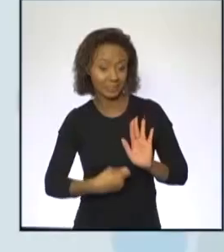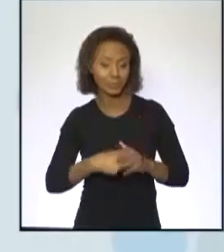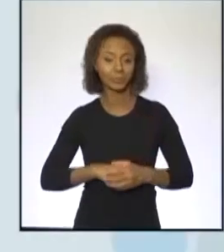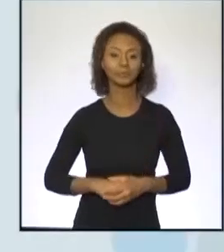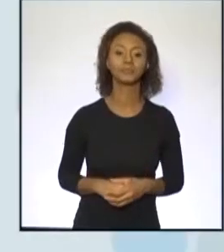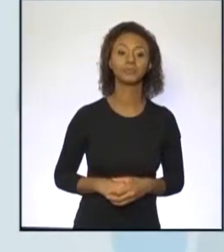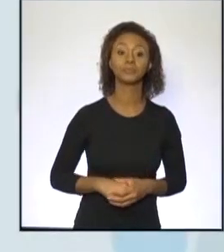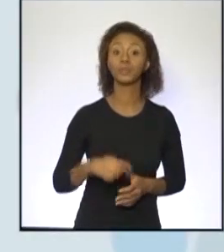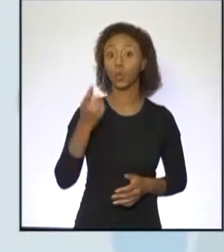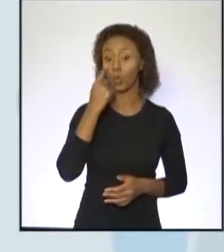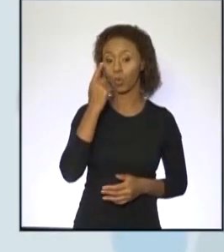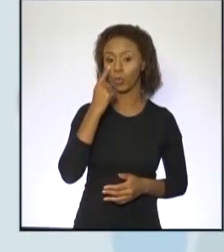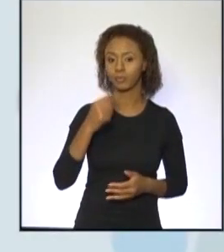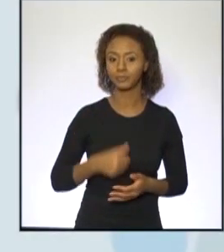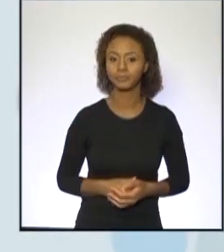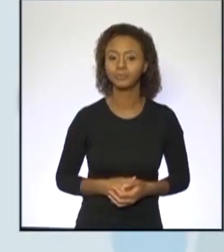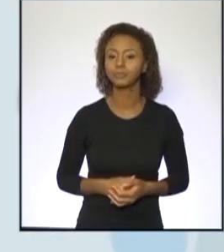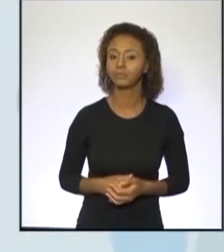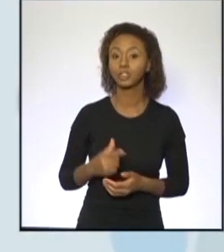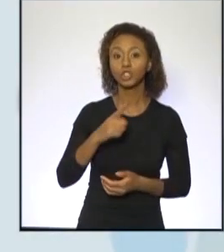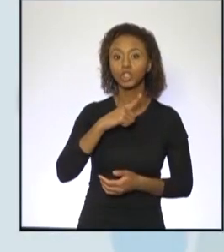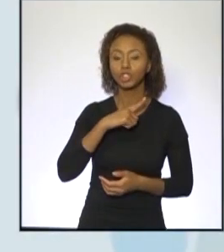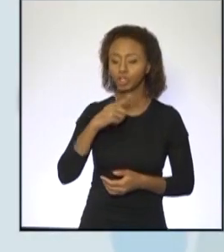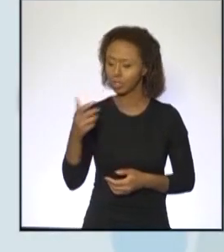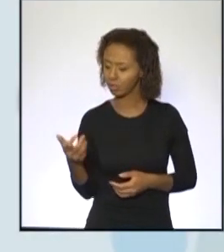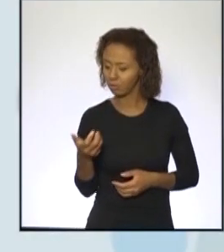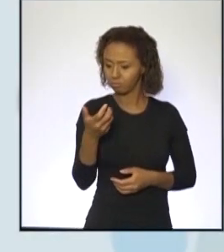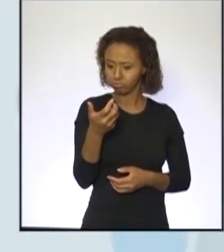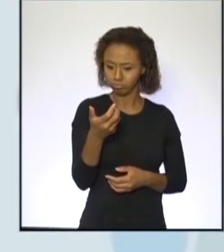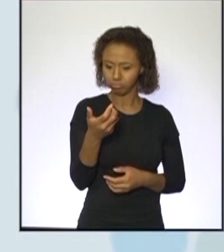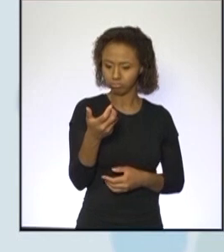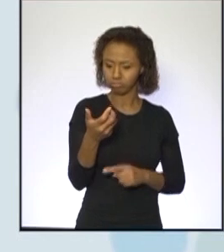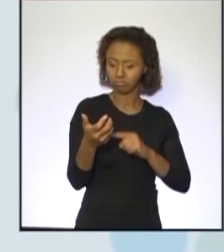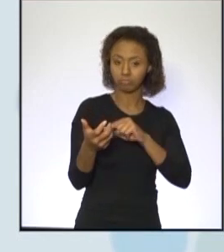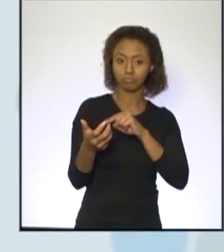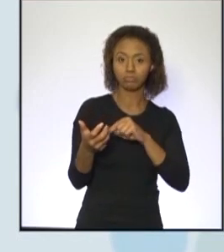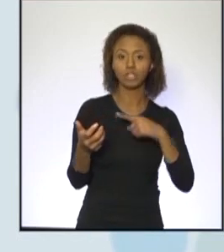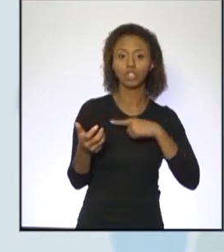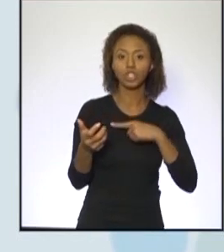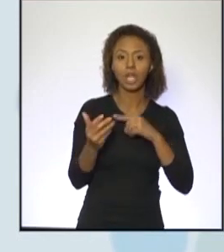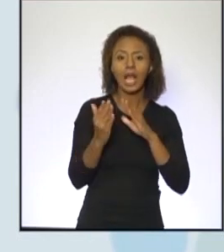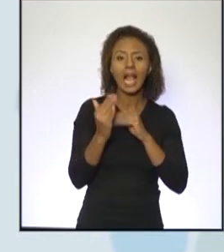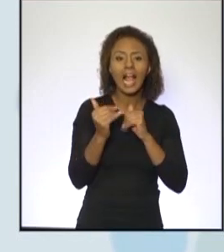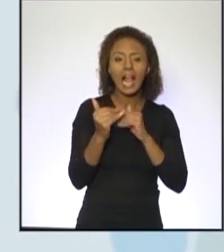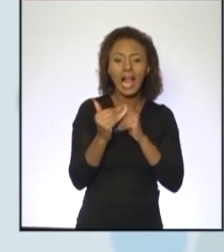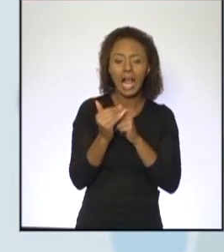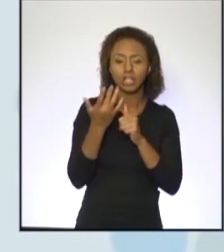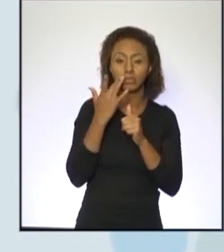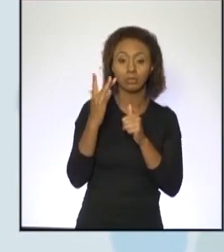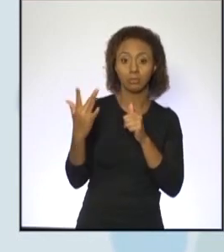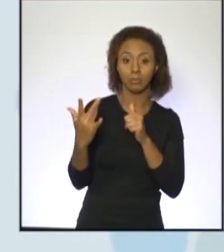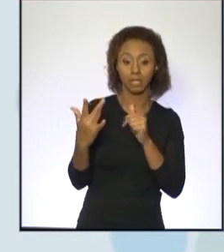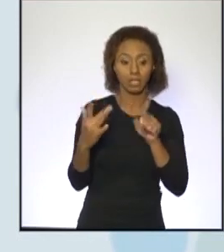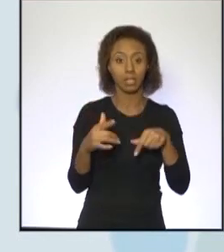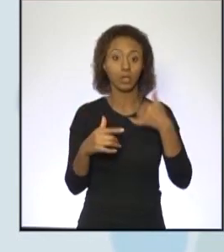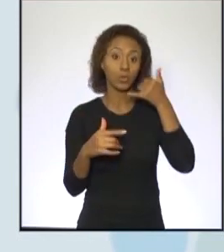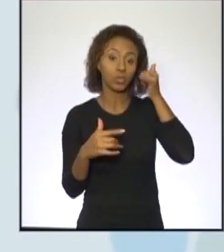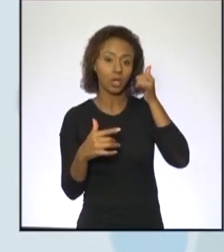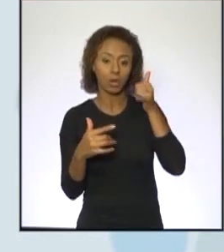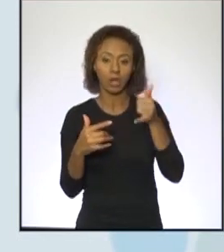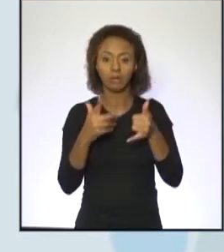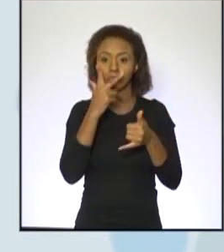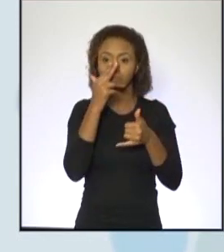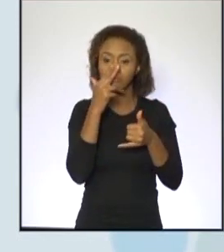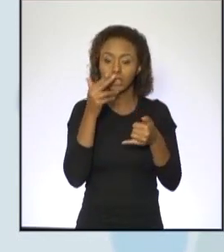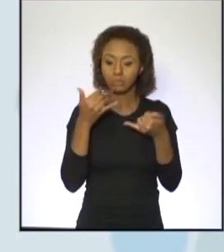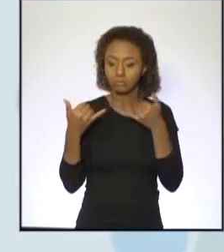Nas mãos, que mais pareciam múltiplas, estavam a caixinha de alumínio reluzente e o celular, seres que disputavam